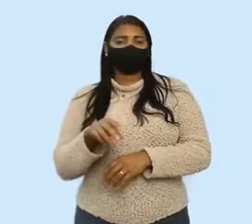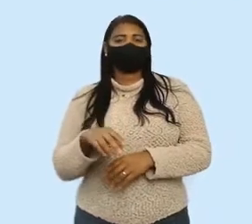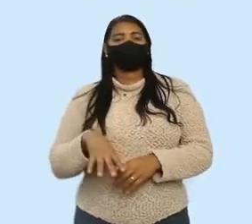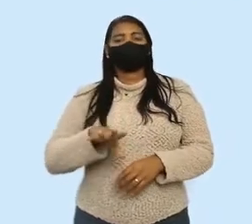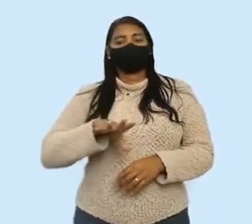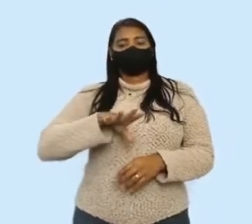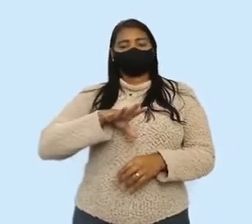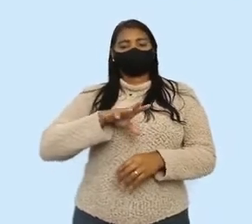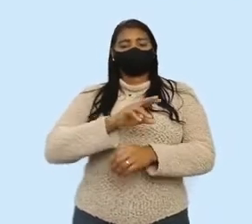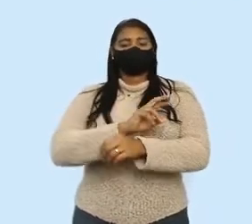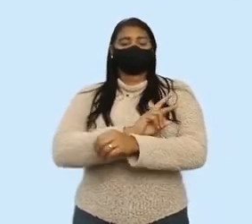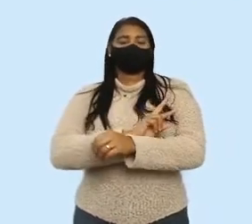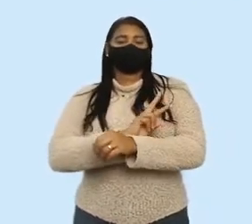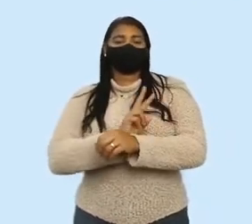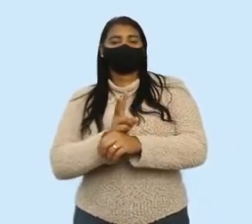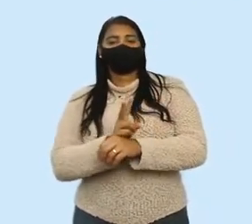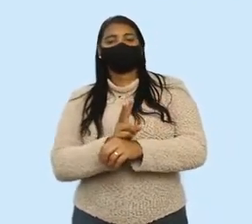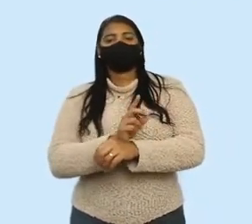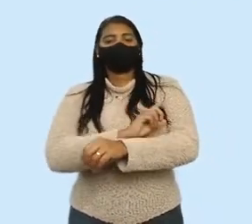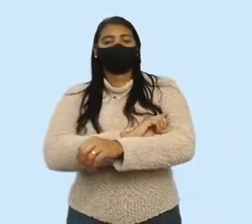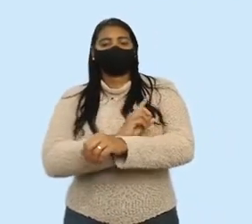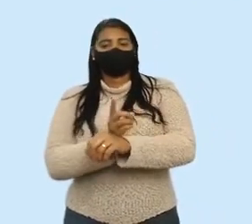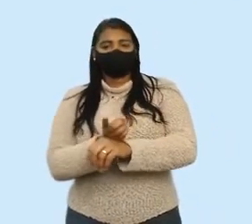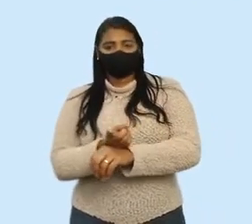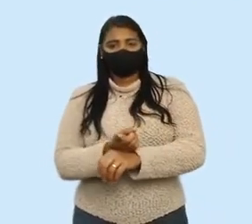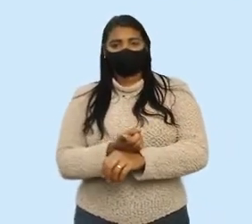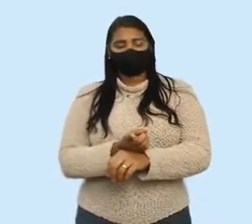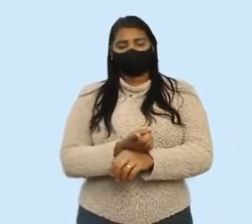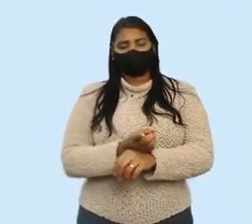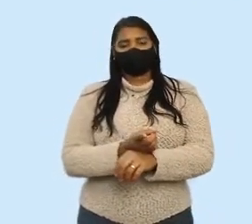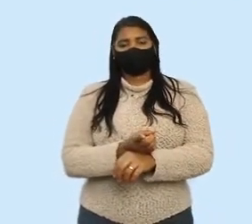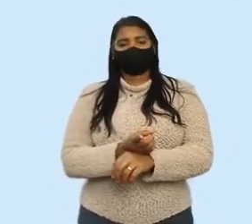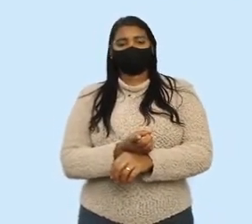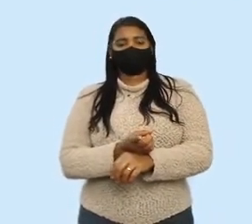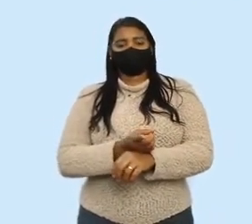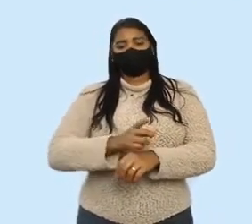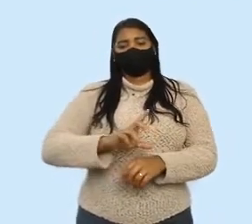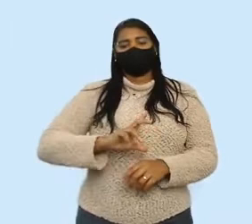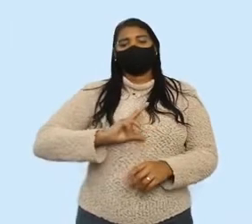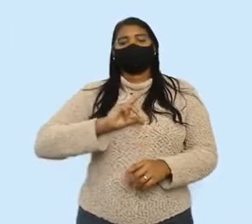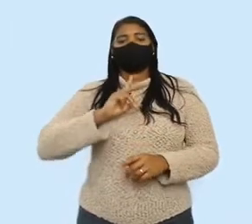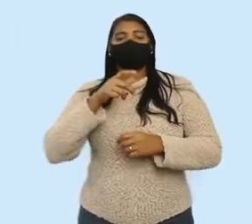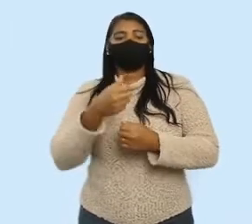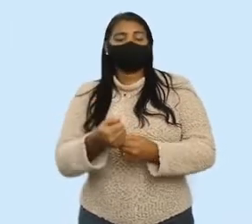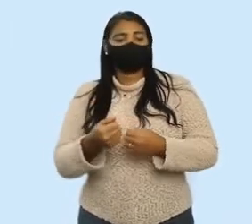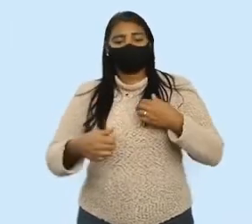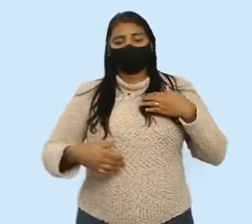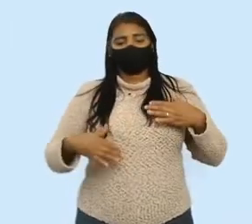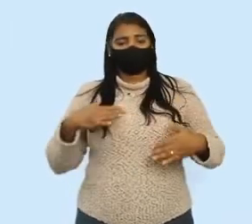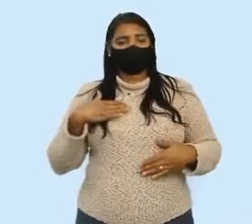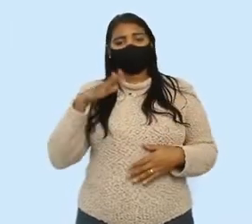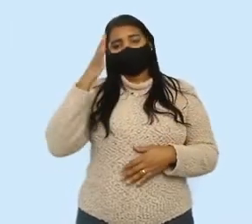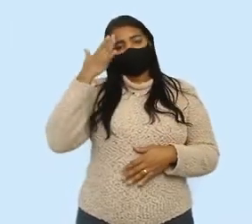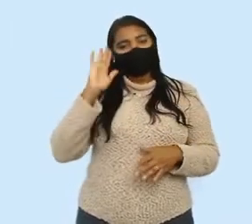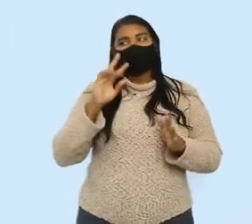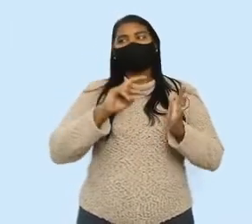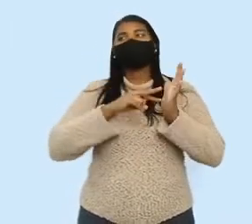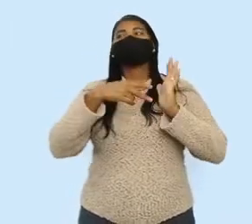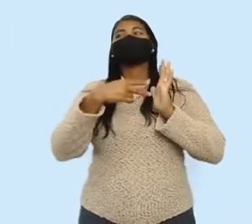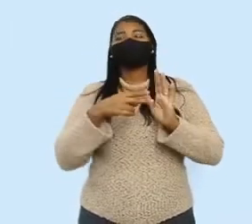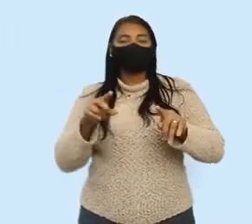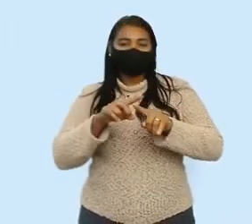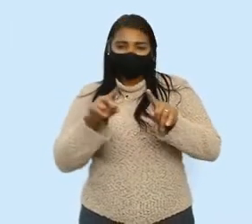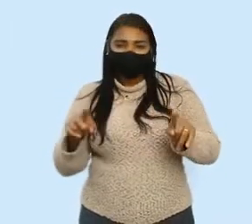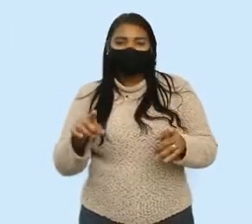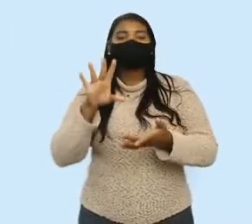força sobre a direção da distância percorrida pelo corpo. Ou seja, eu não sei muito bem o que isso significa, mas